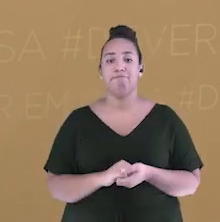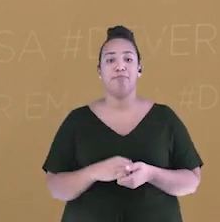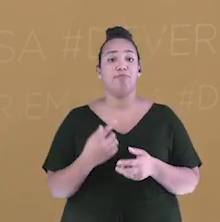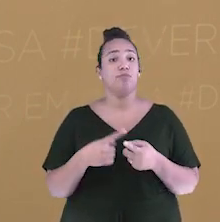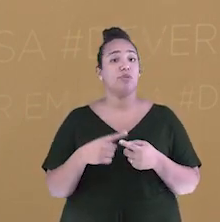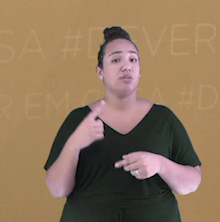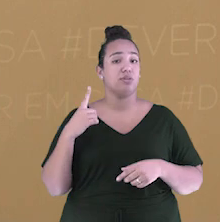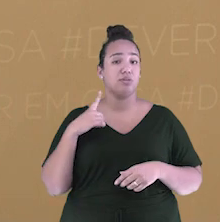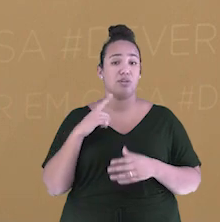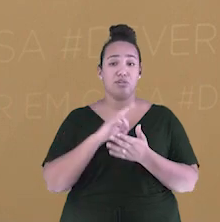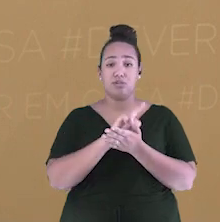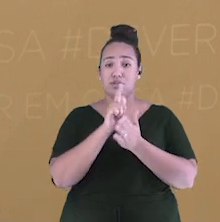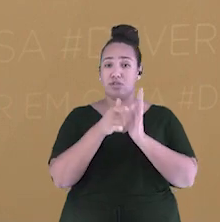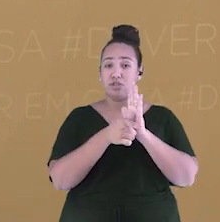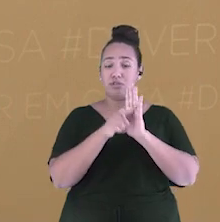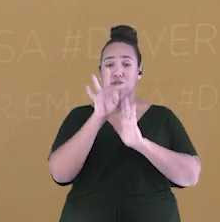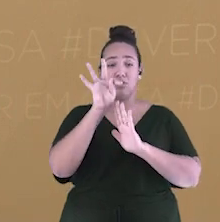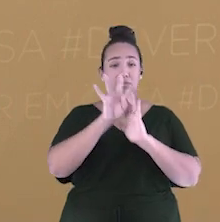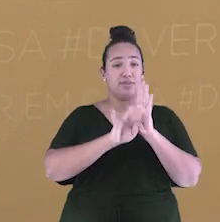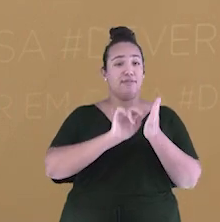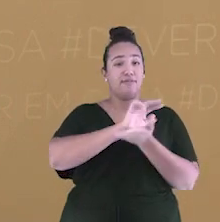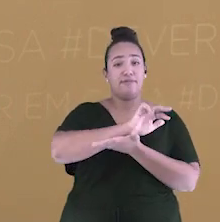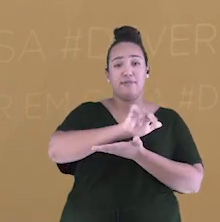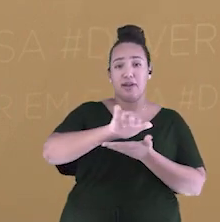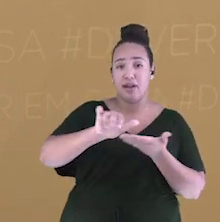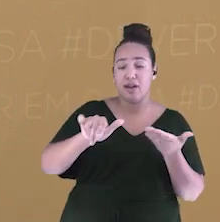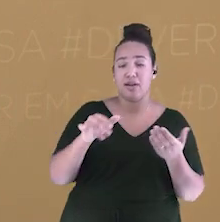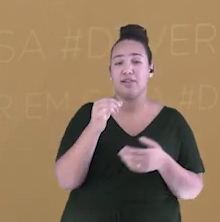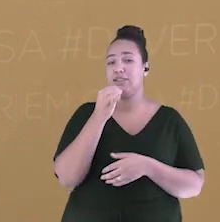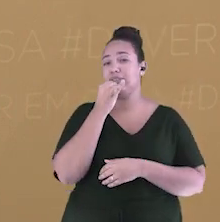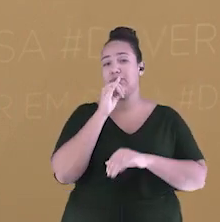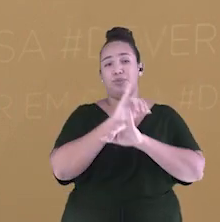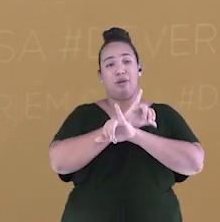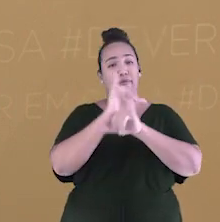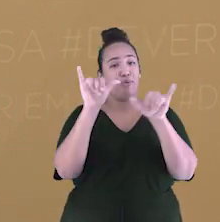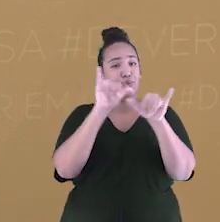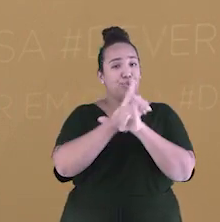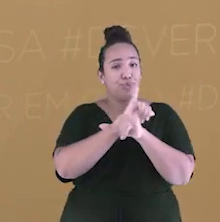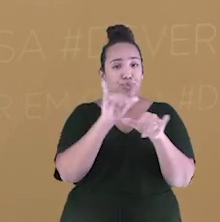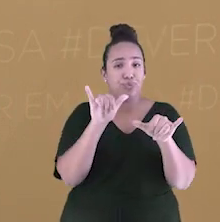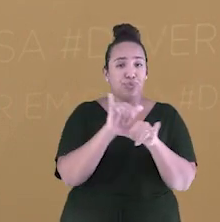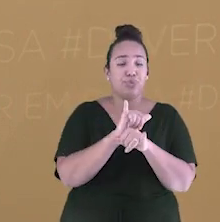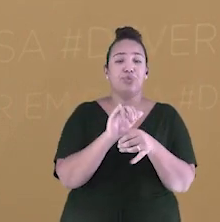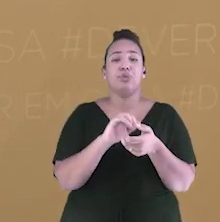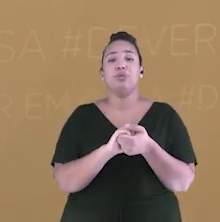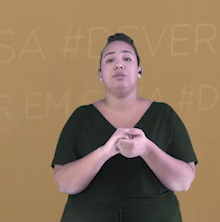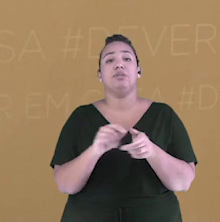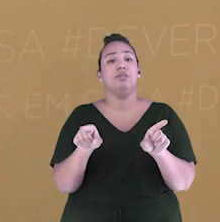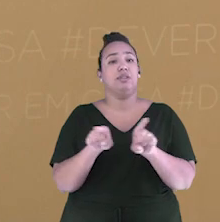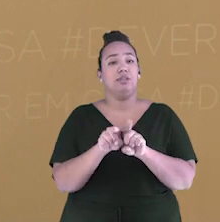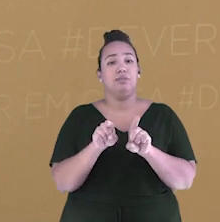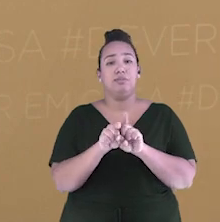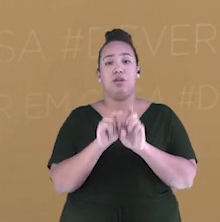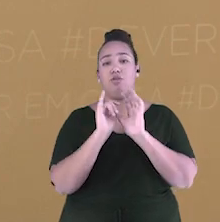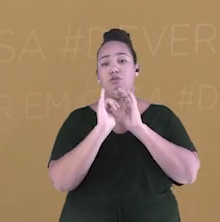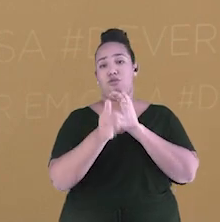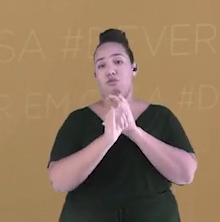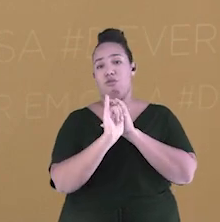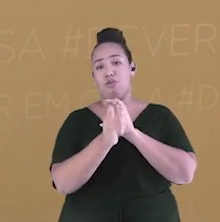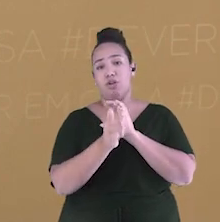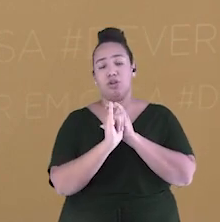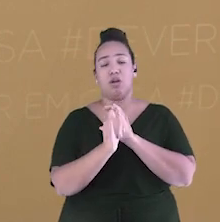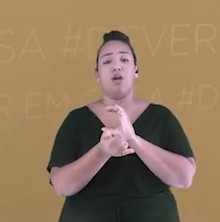de gêneros textuais, tais como anúncio publicitário, a crônica, o artigo